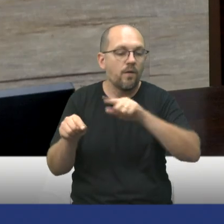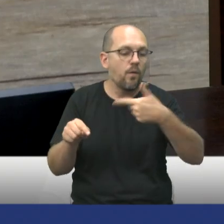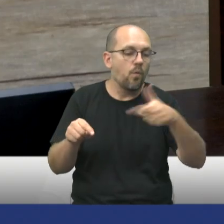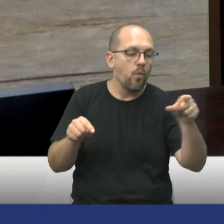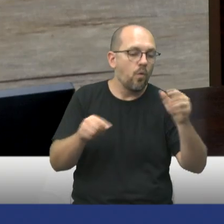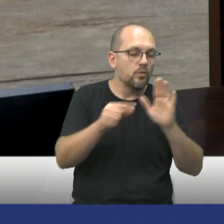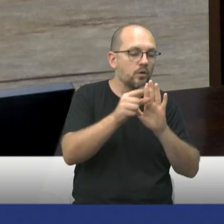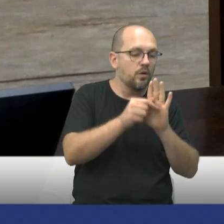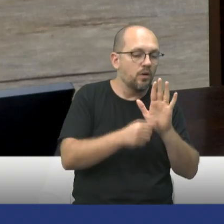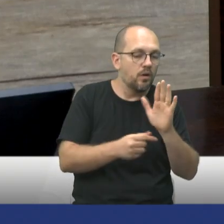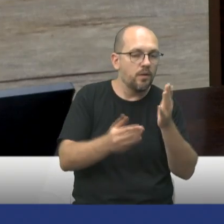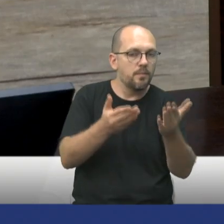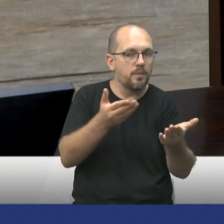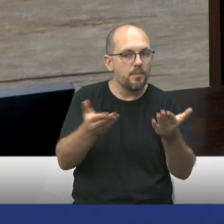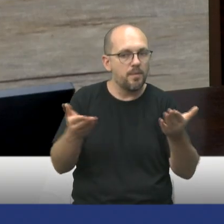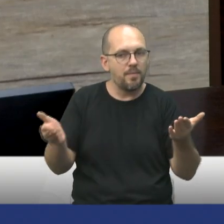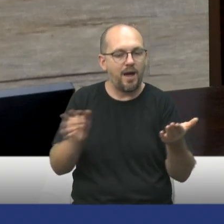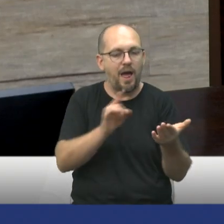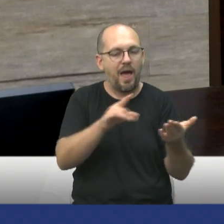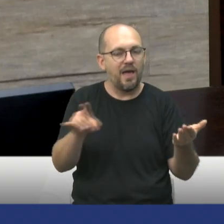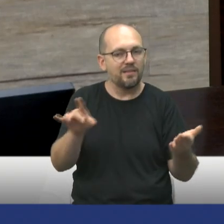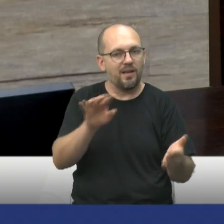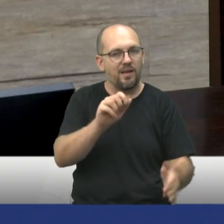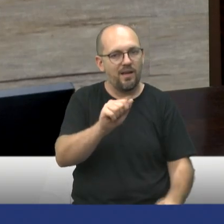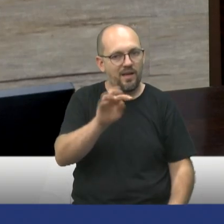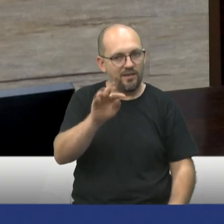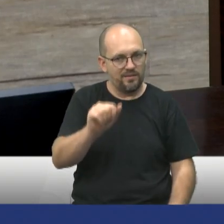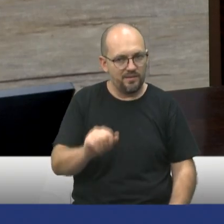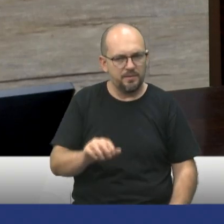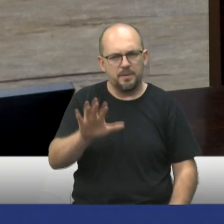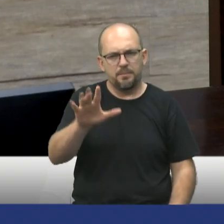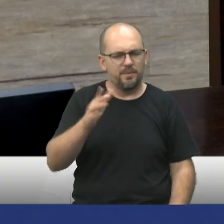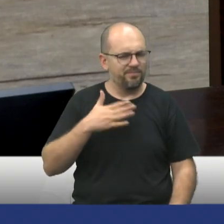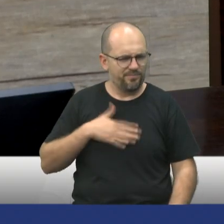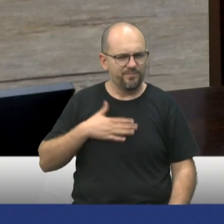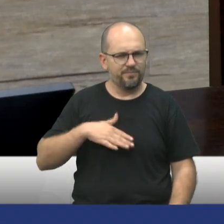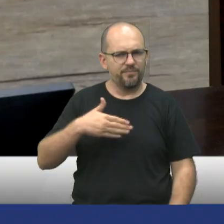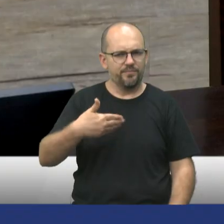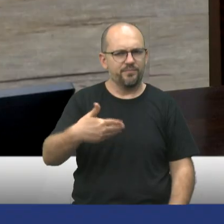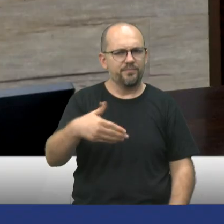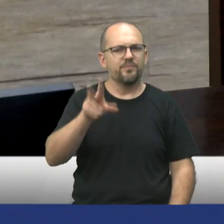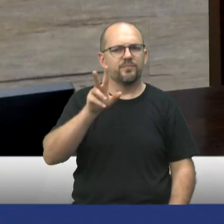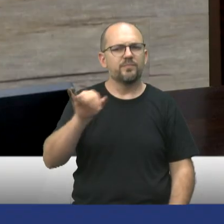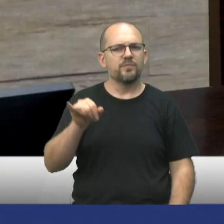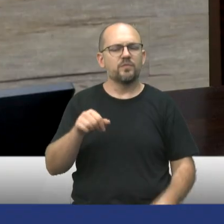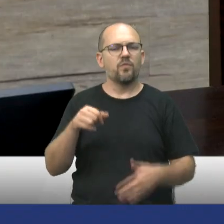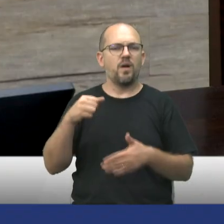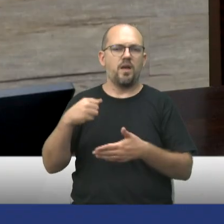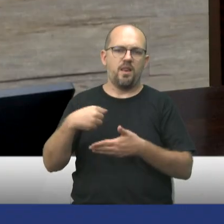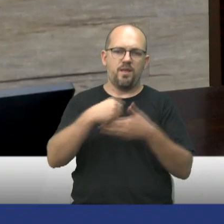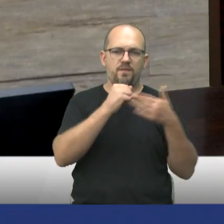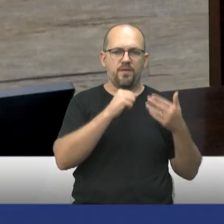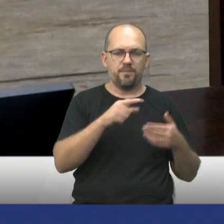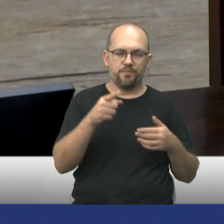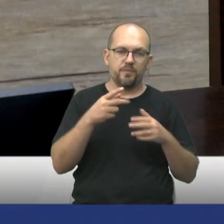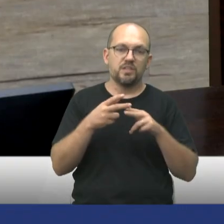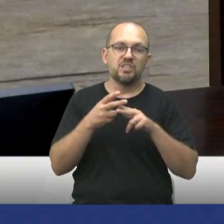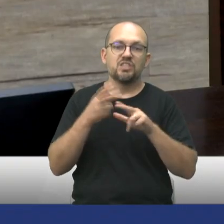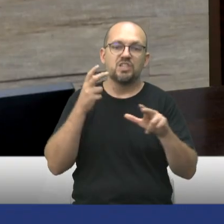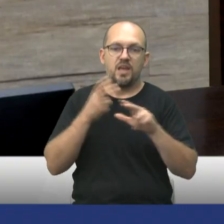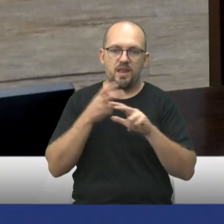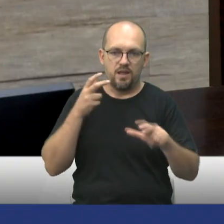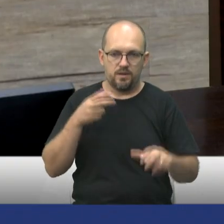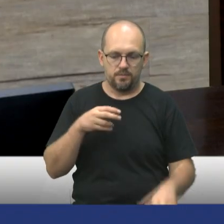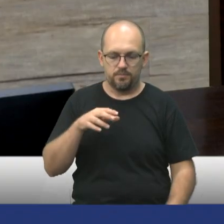estão inseridos nessas atas. Mas pode ter certeza, nós vamos levar o setor de engenharia, inclusive